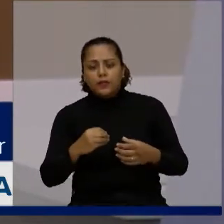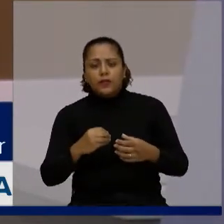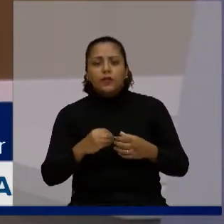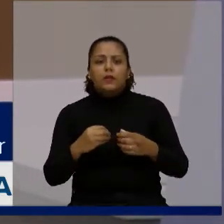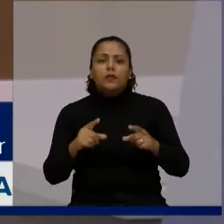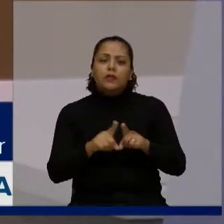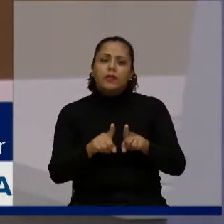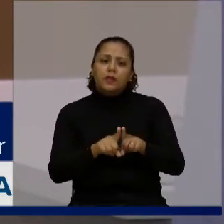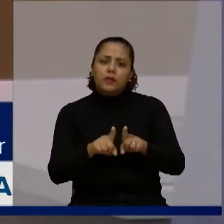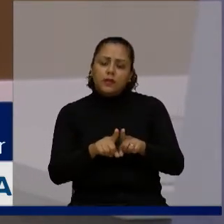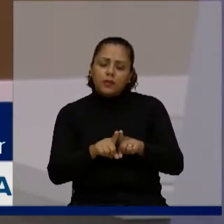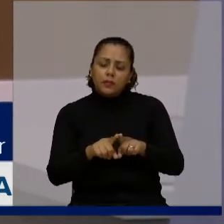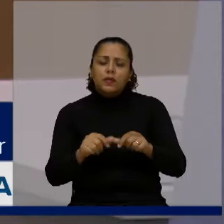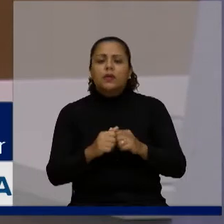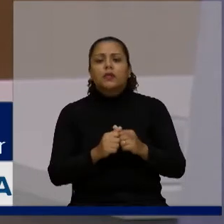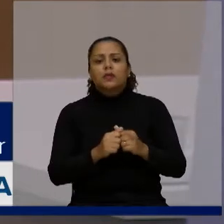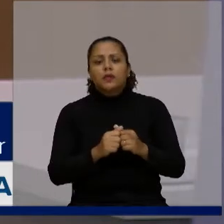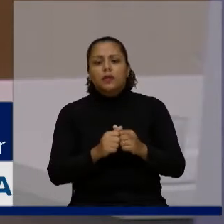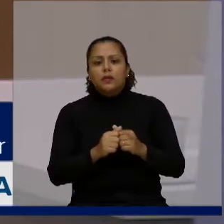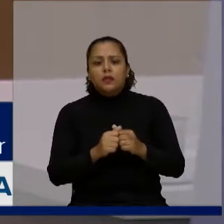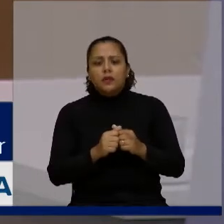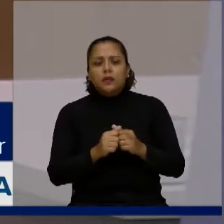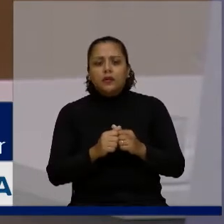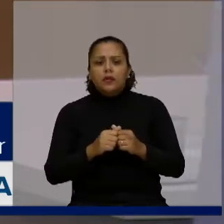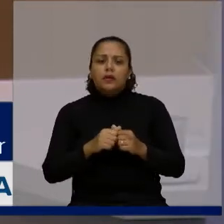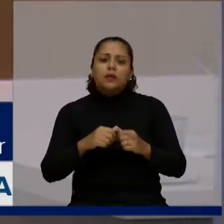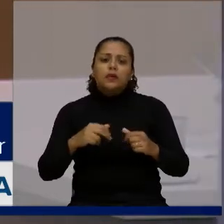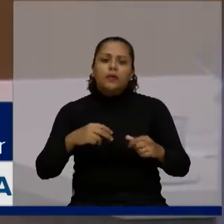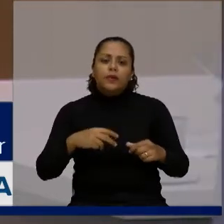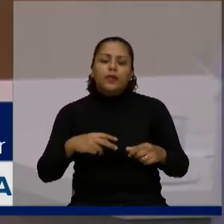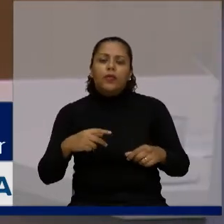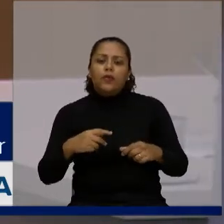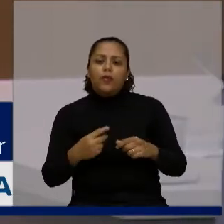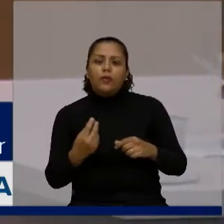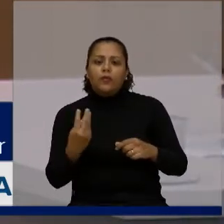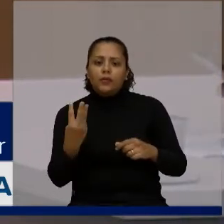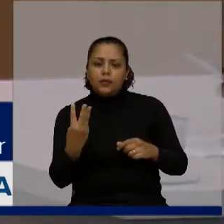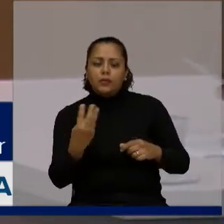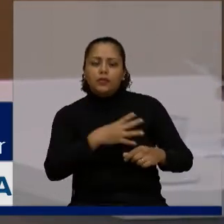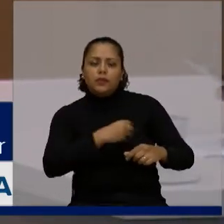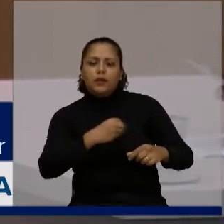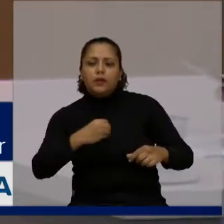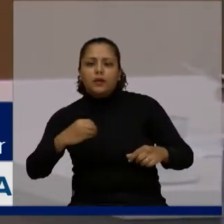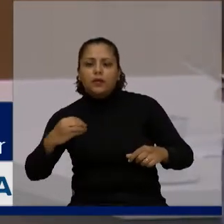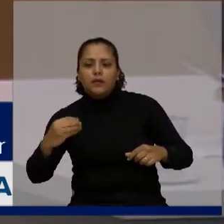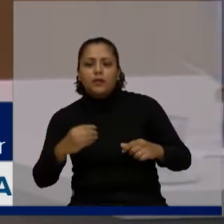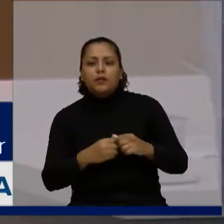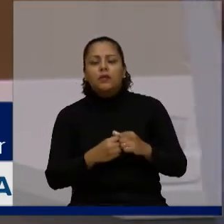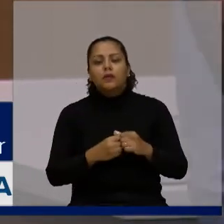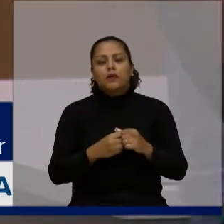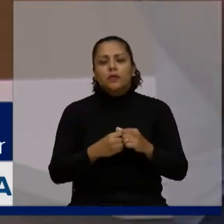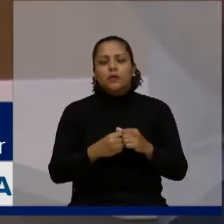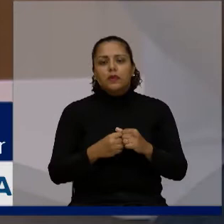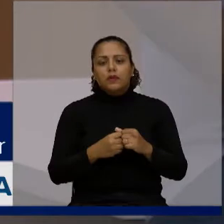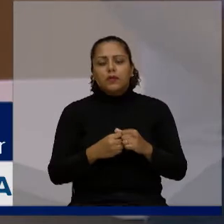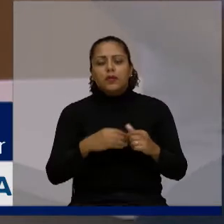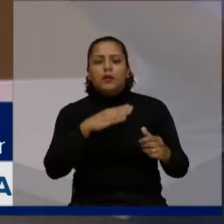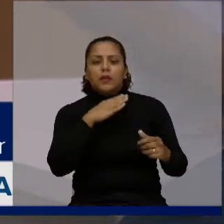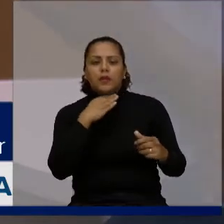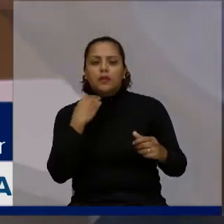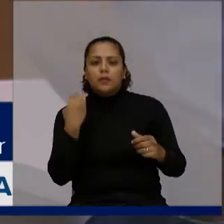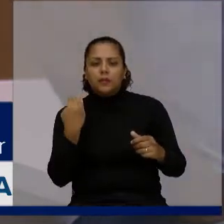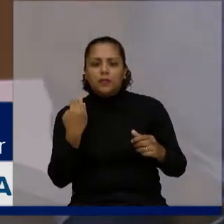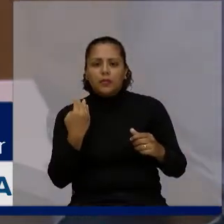Murilo Dantas de Medeiros Silva, Natan Dantas de Medeiros Silva. Este partiu, foi recolhido